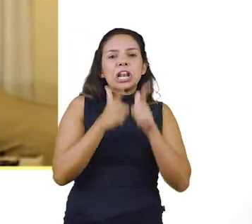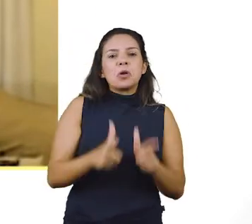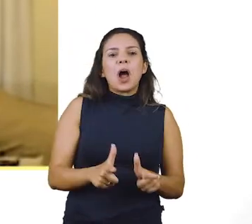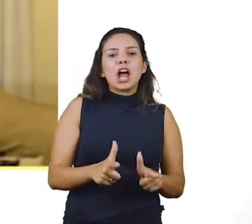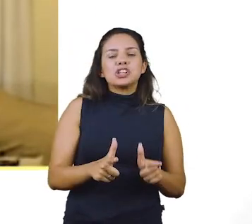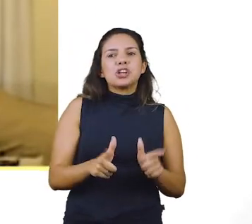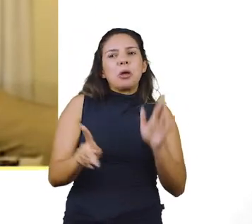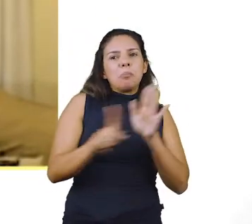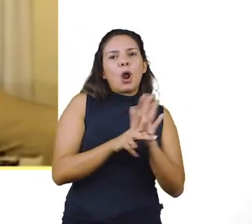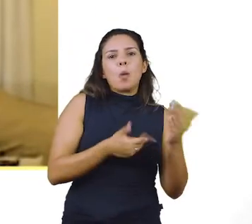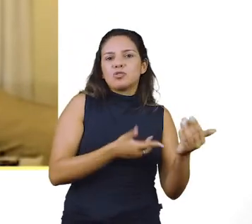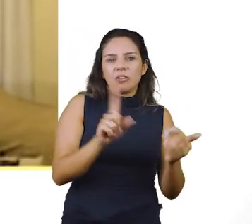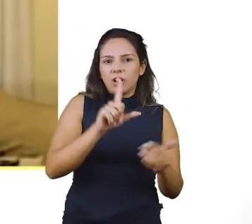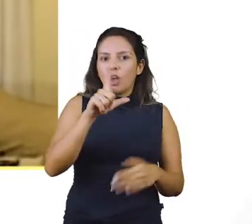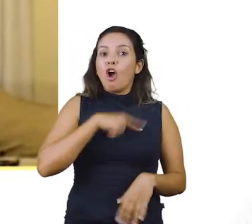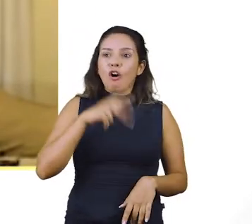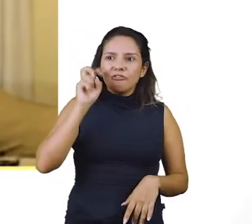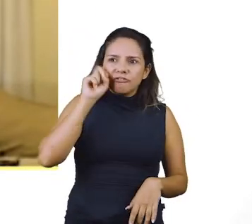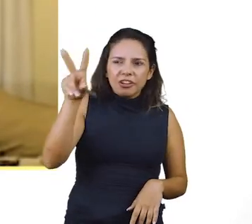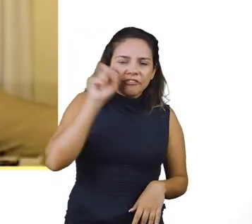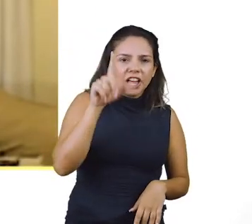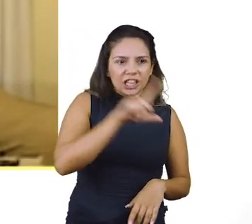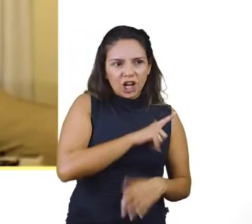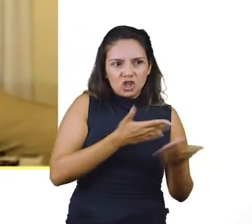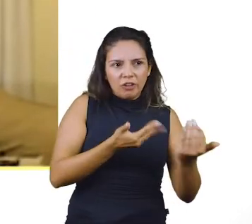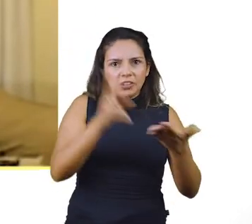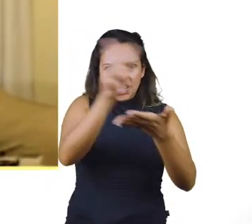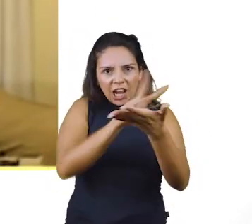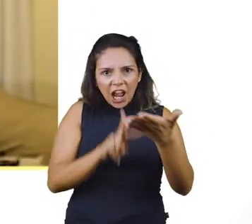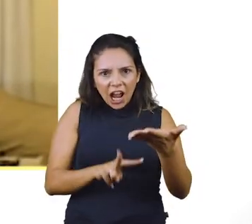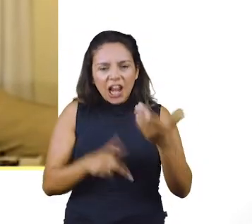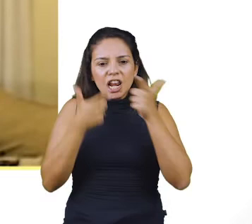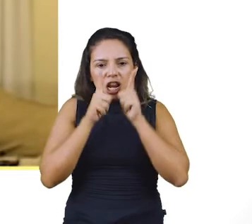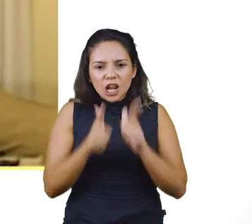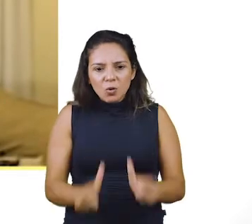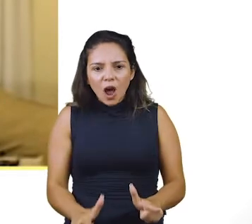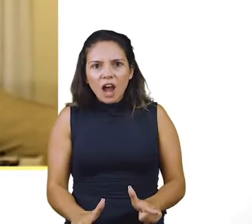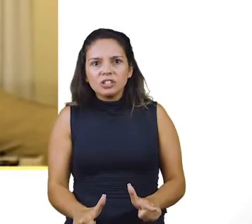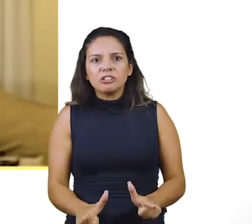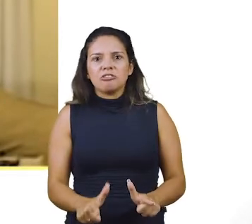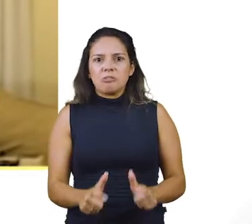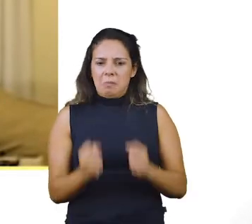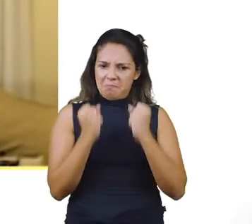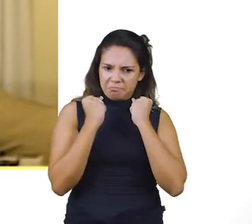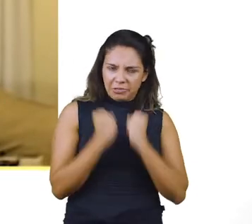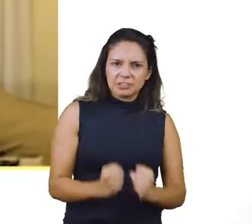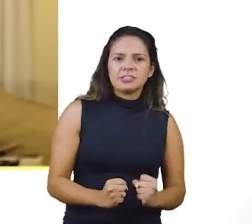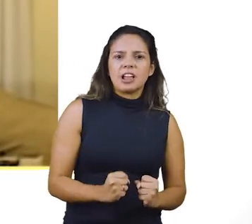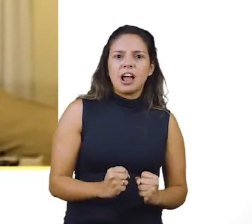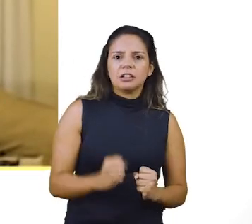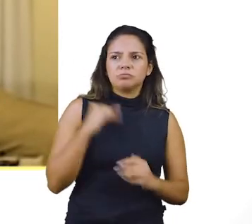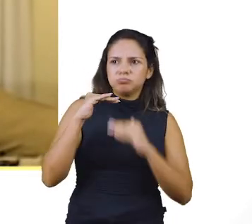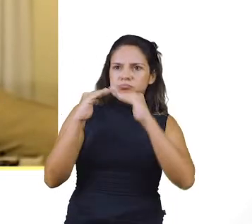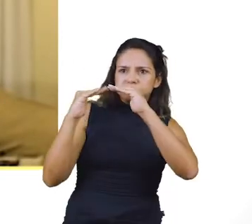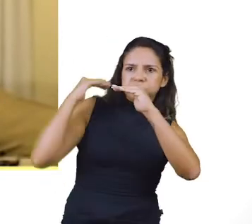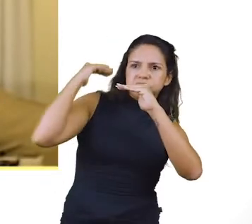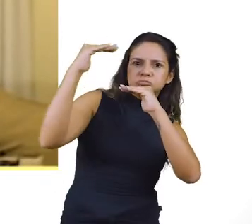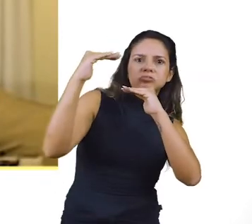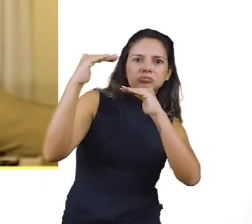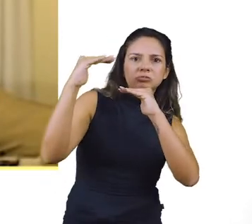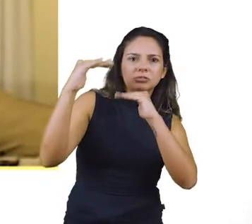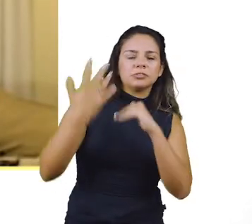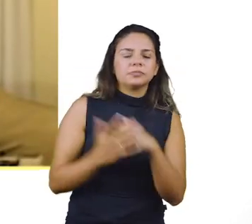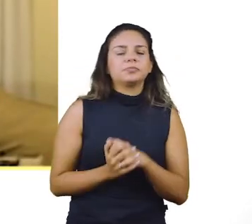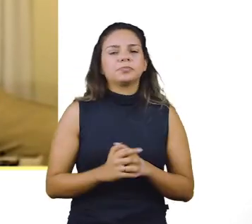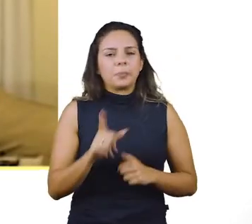literatura rebuscada dentro desses parâmetros que se tornam interesse